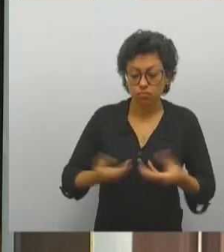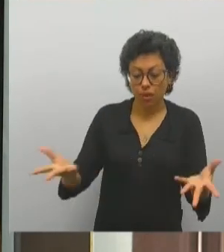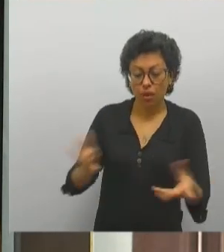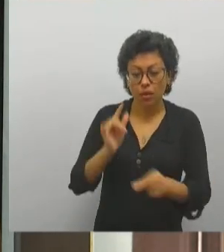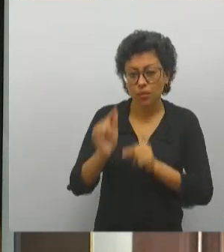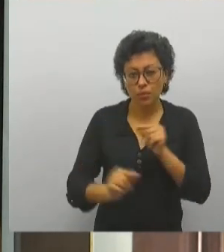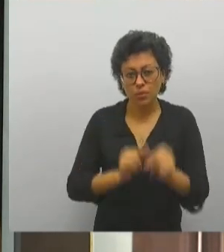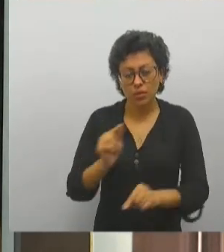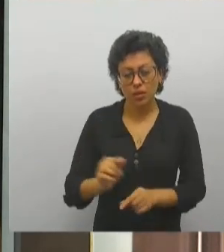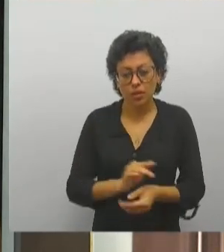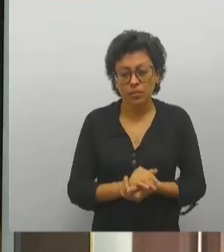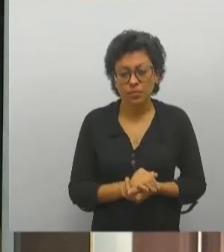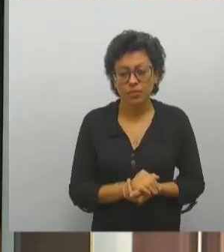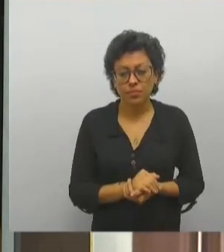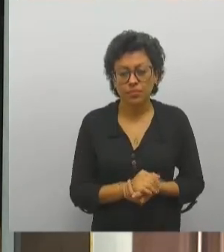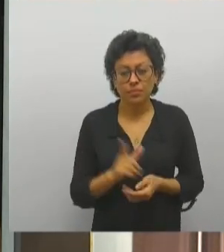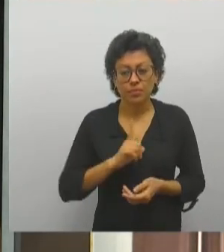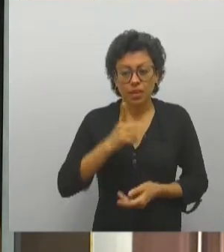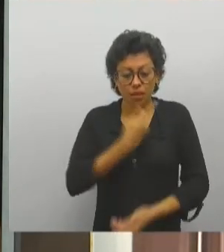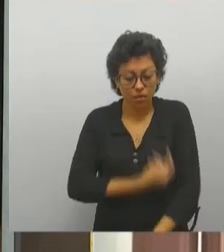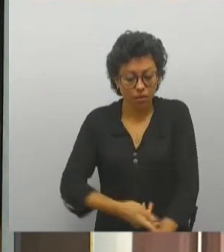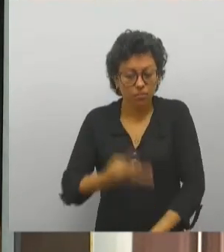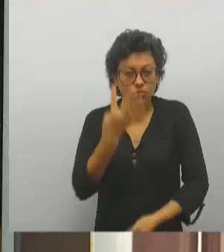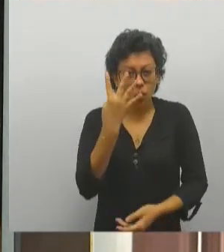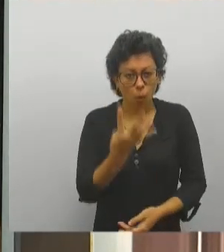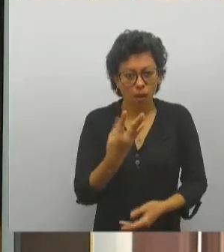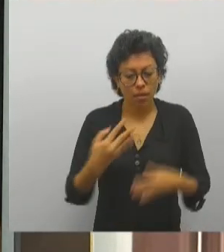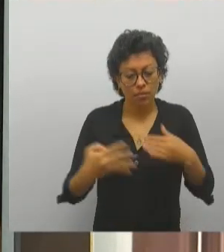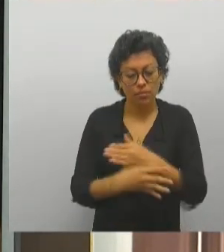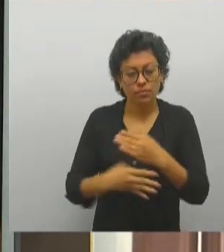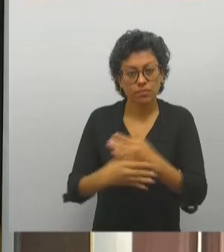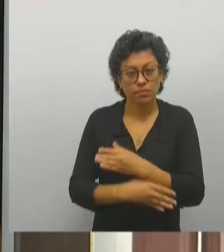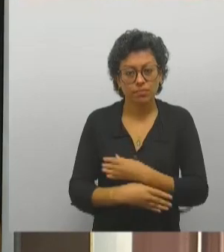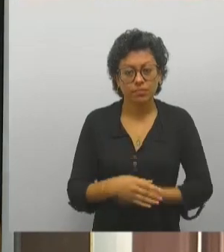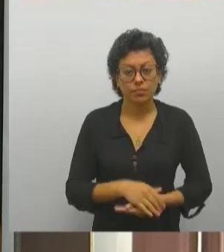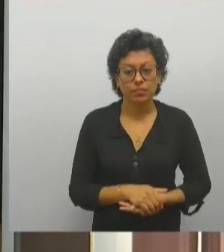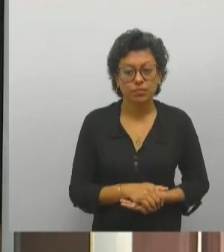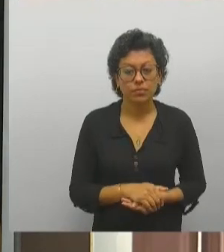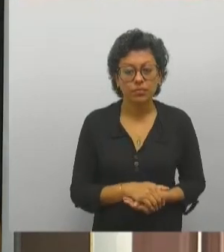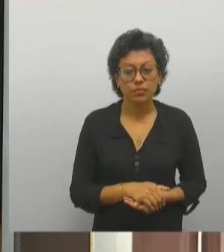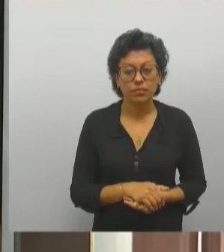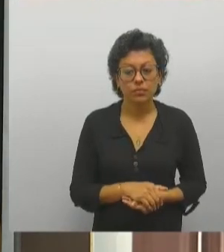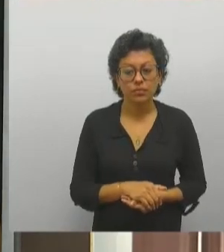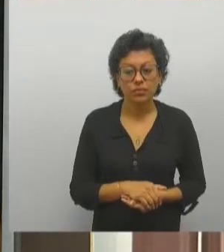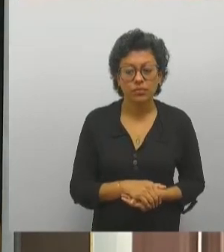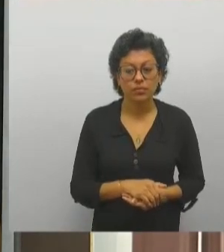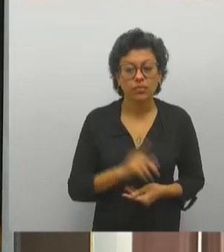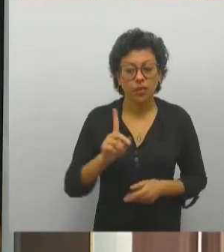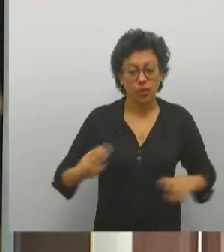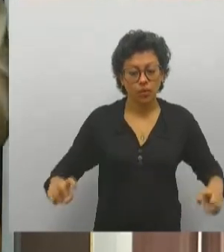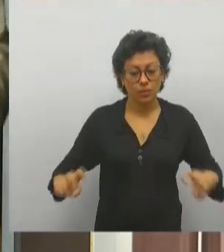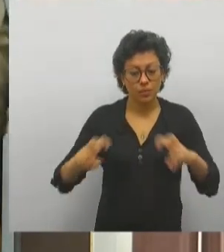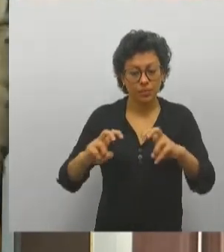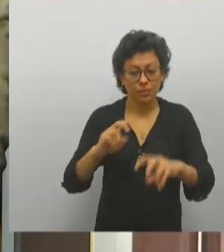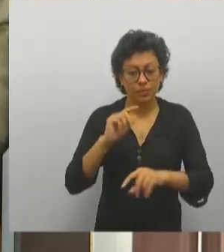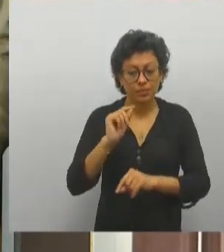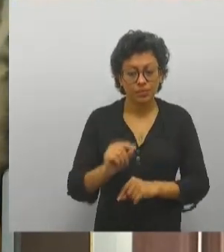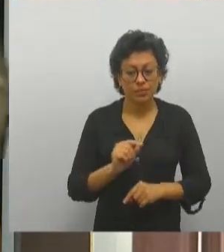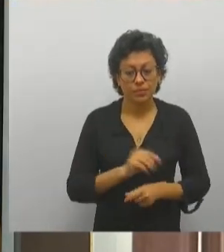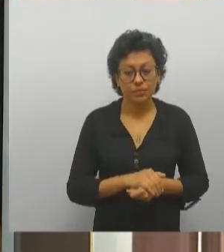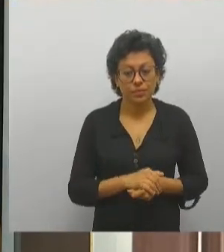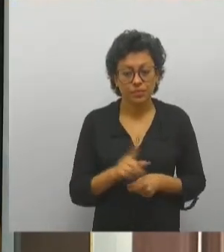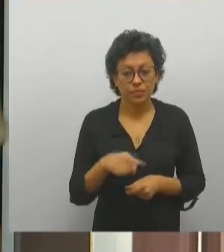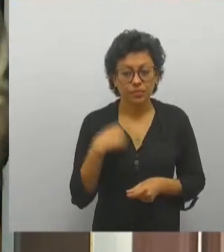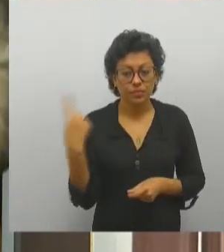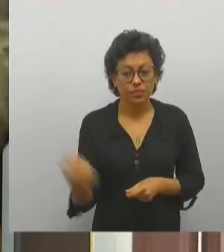hemonúcleo, fornece sangue para 4 cidades. Então, a Câmara de Vereadores, a